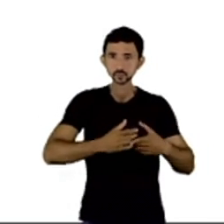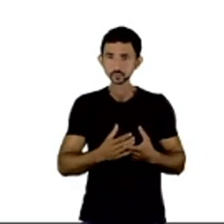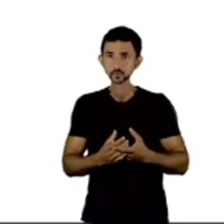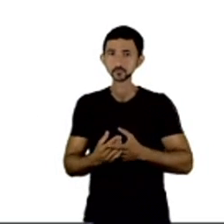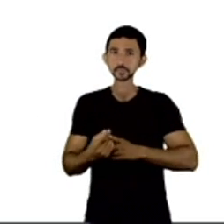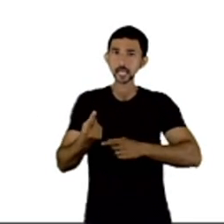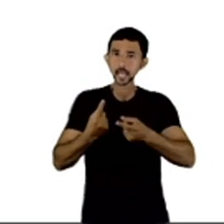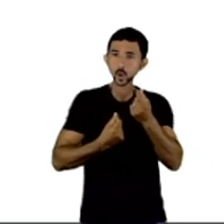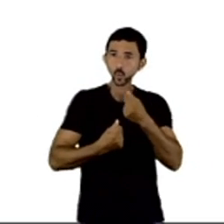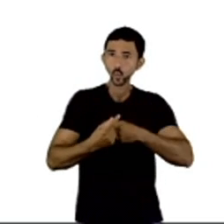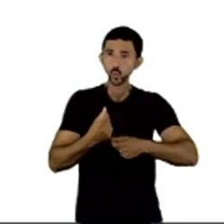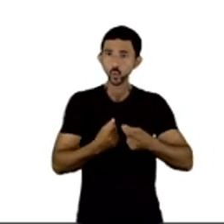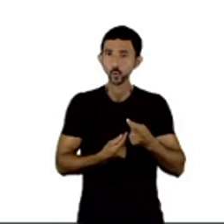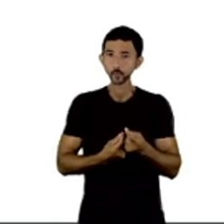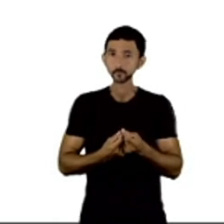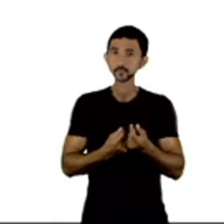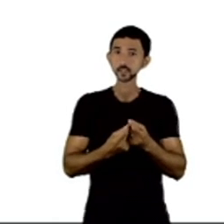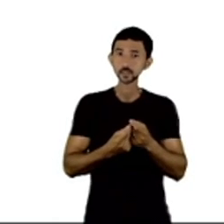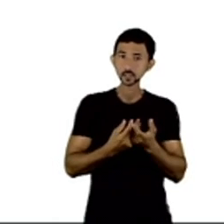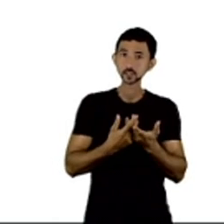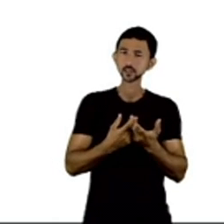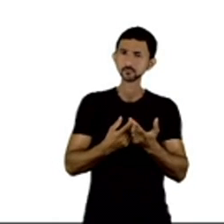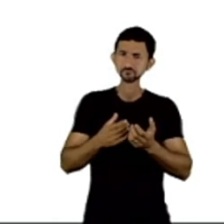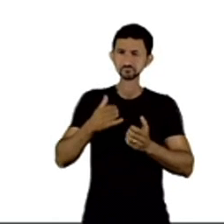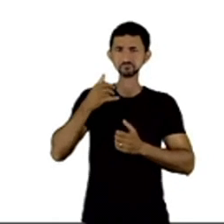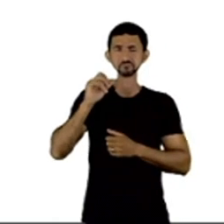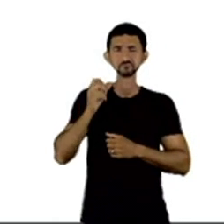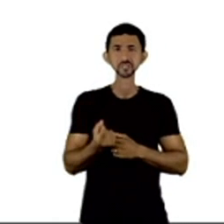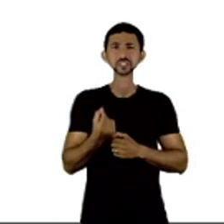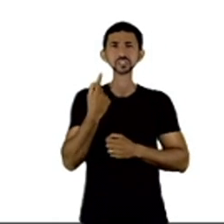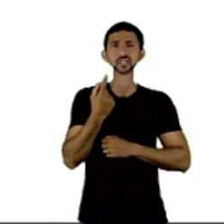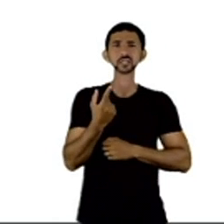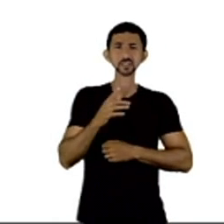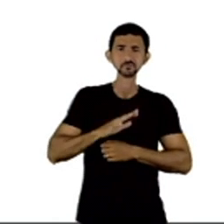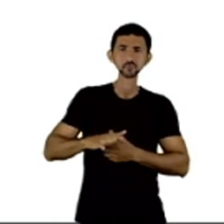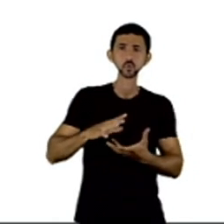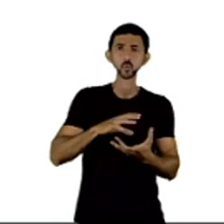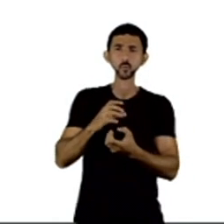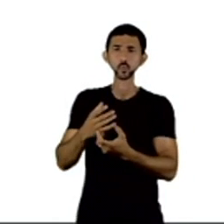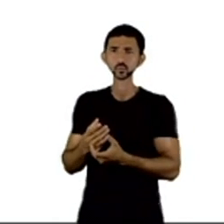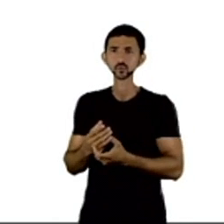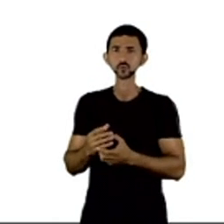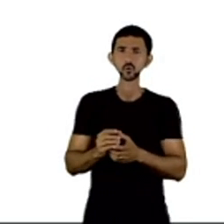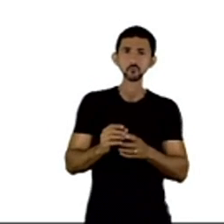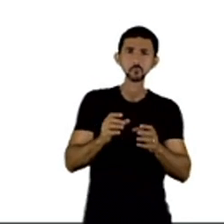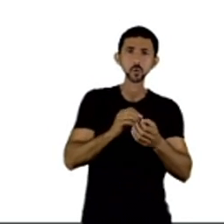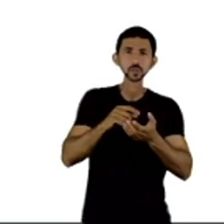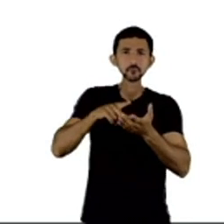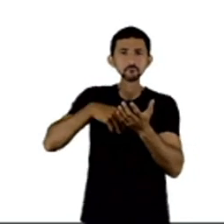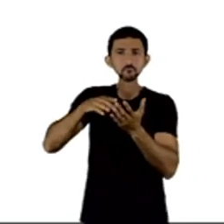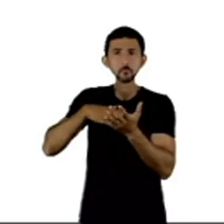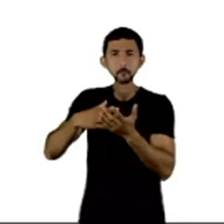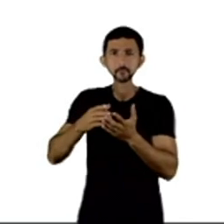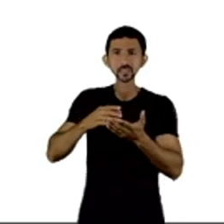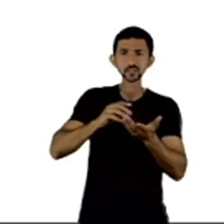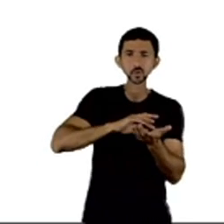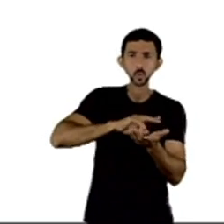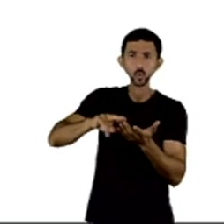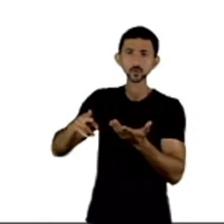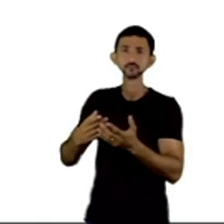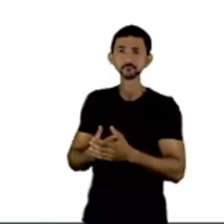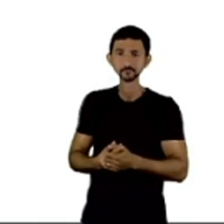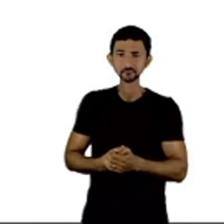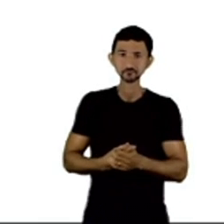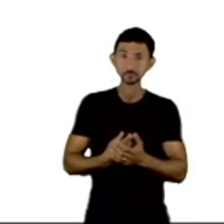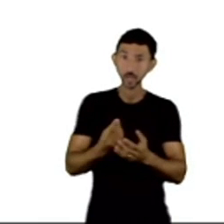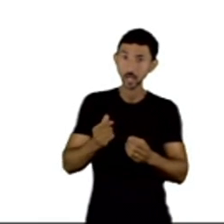das economias mais estranhas do mundo, com bolinhas coloridas e pinturas com esterco